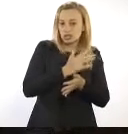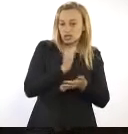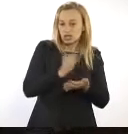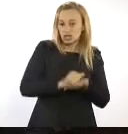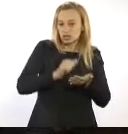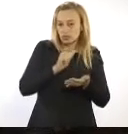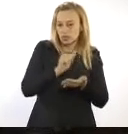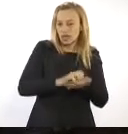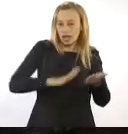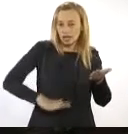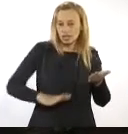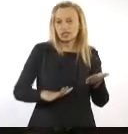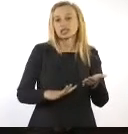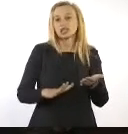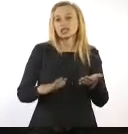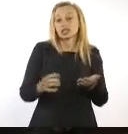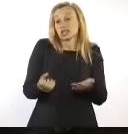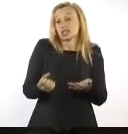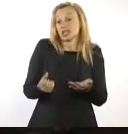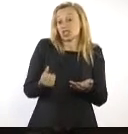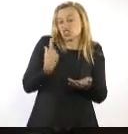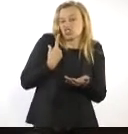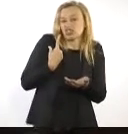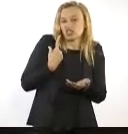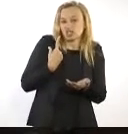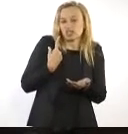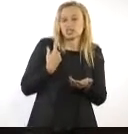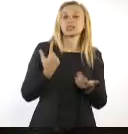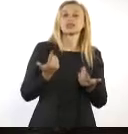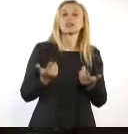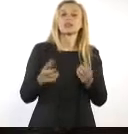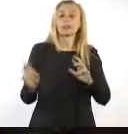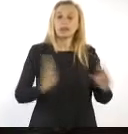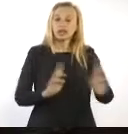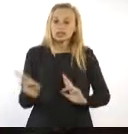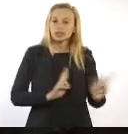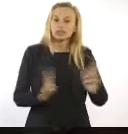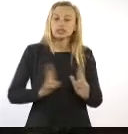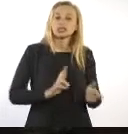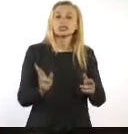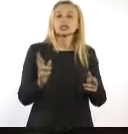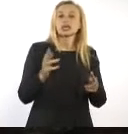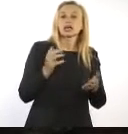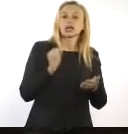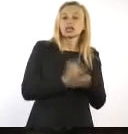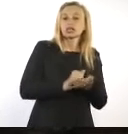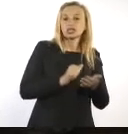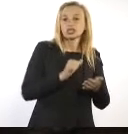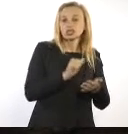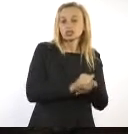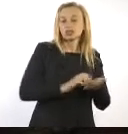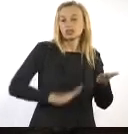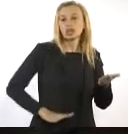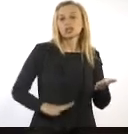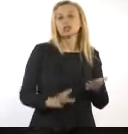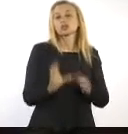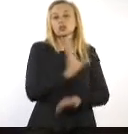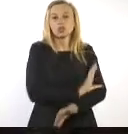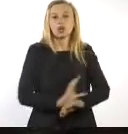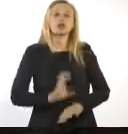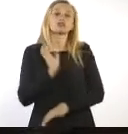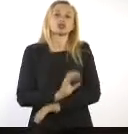aqui pelo deputado Luiz Paulo, está muito relacionado às atividades culturais no estado do Rio de Janeiro. Então, a gente